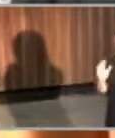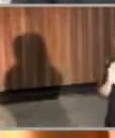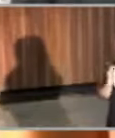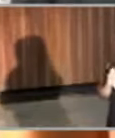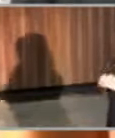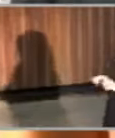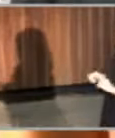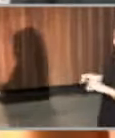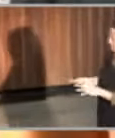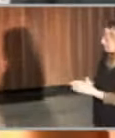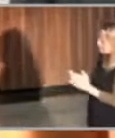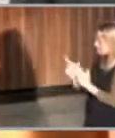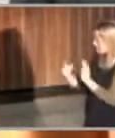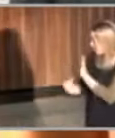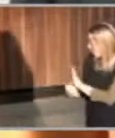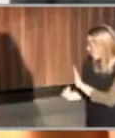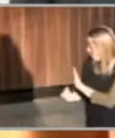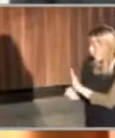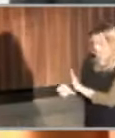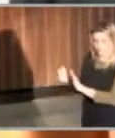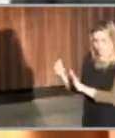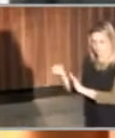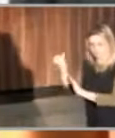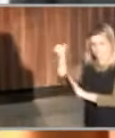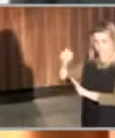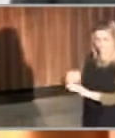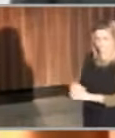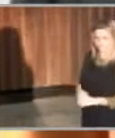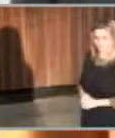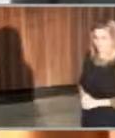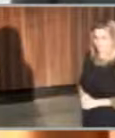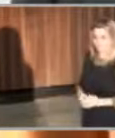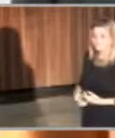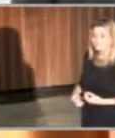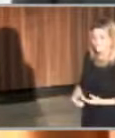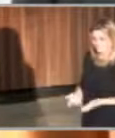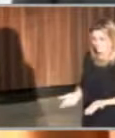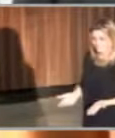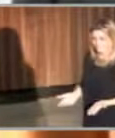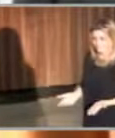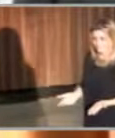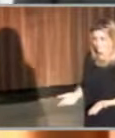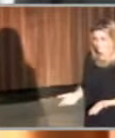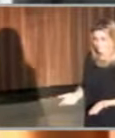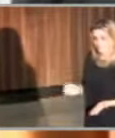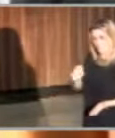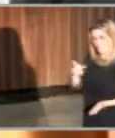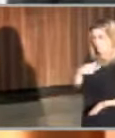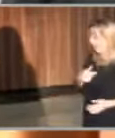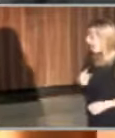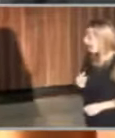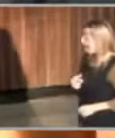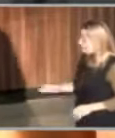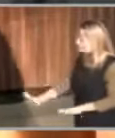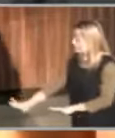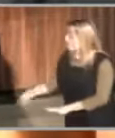e as vezes eu fico pensando será que eles já viram a glória do Senhor descer diante dos seus olhos